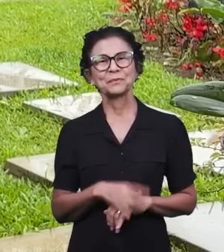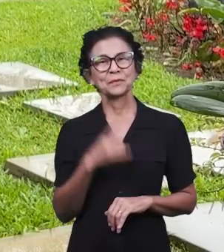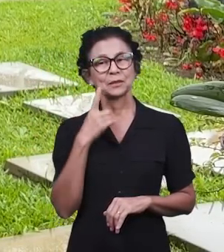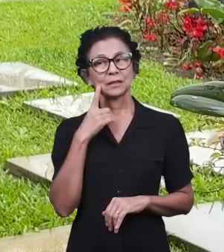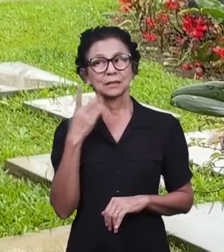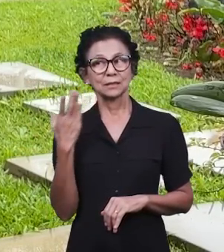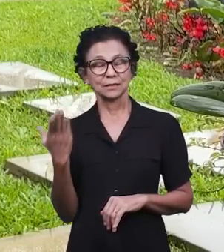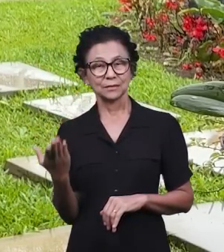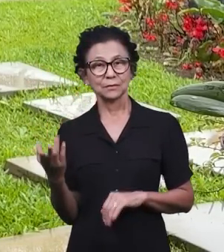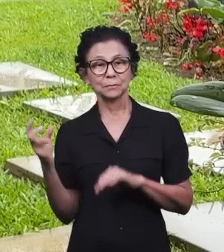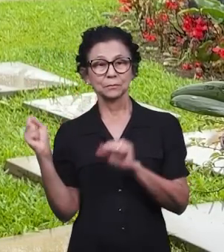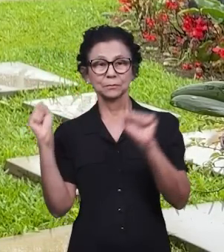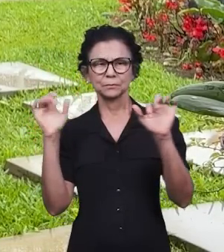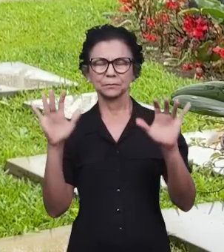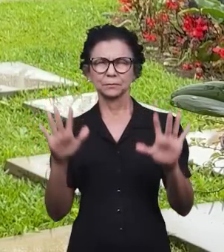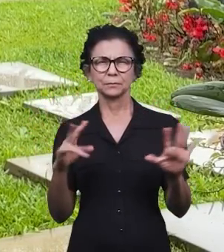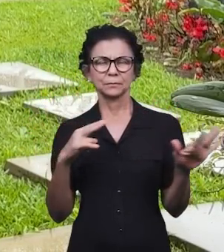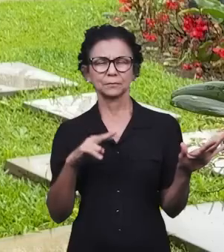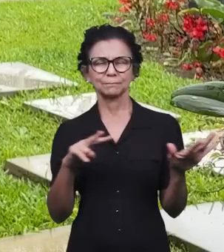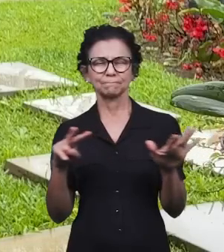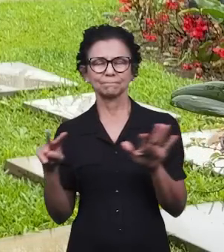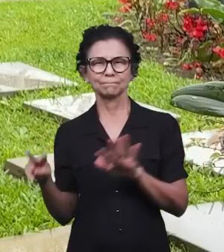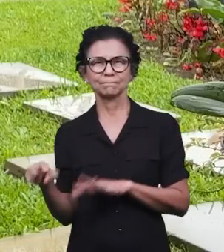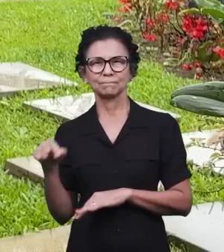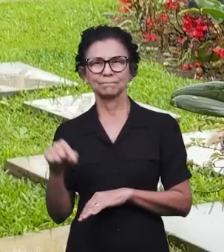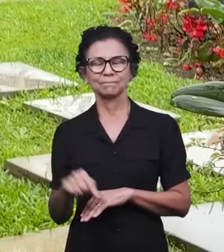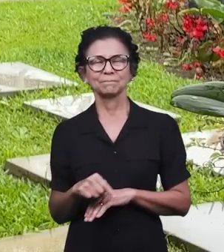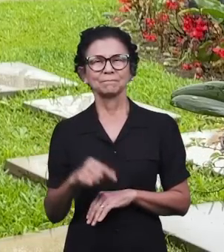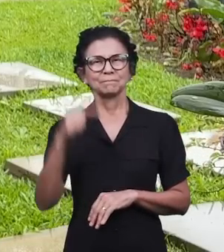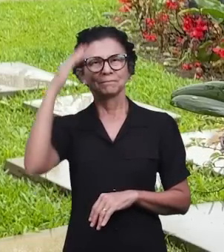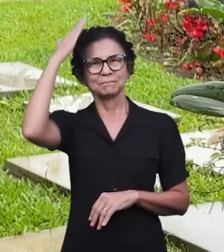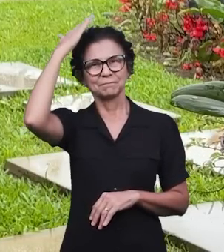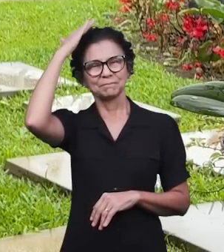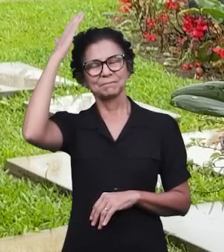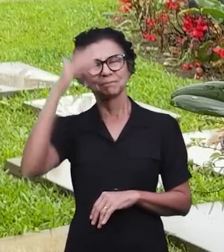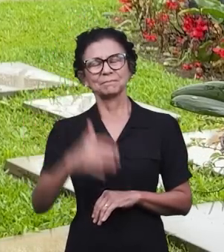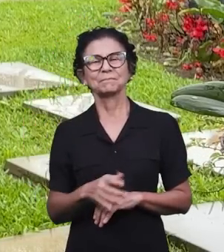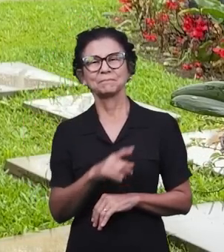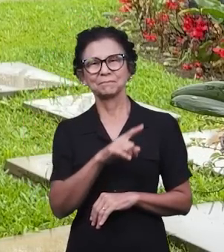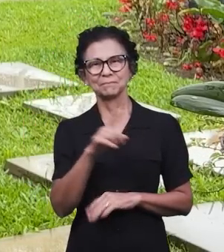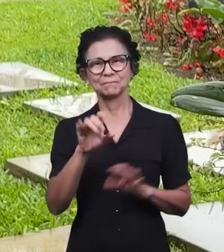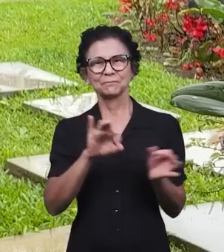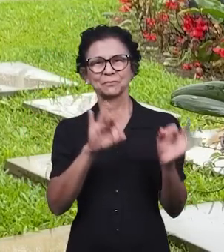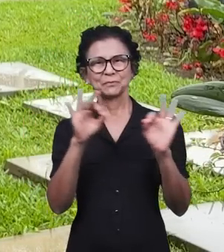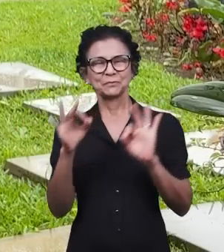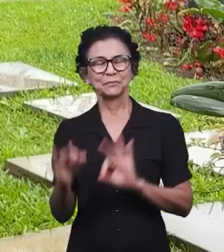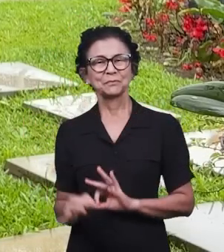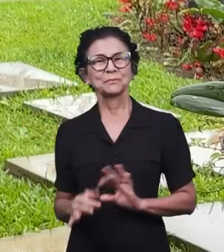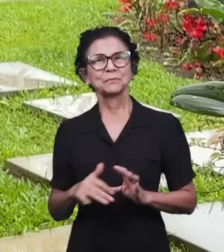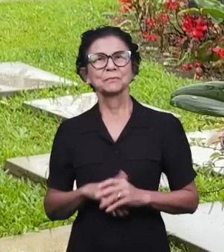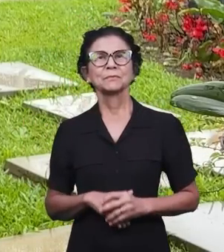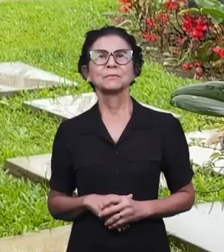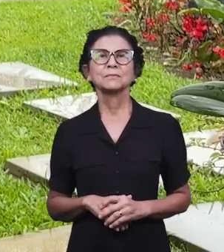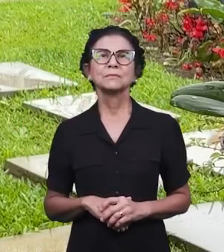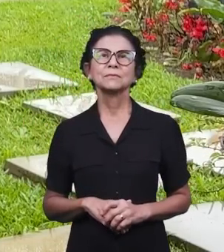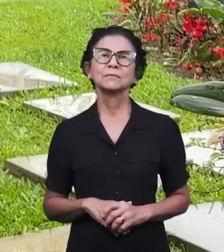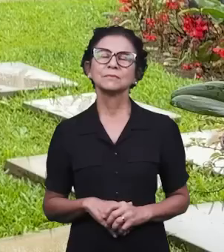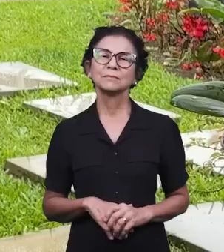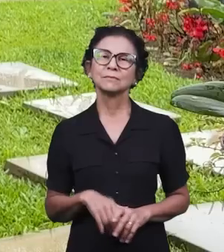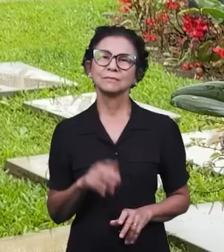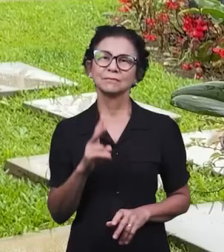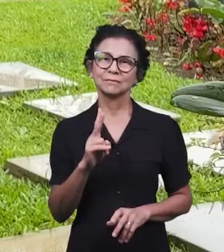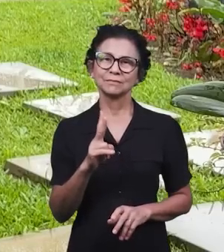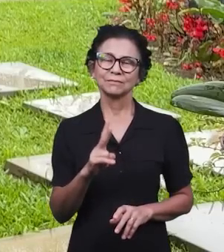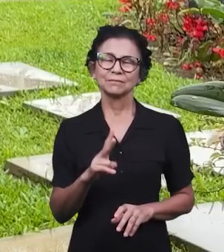viram, muitas bênçãos nessa semana aqui no Paraná. E a você que nos assiste, contamos com a sua audiência